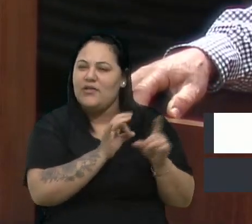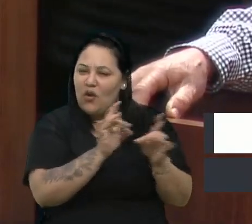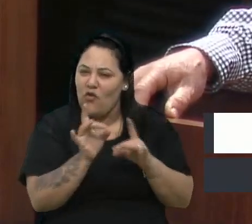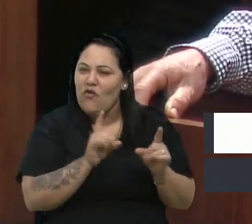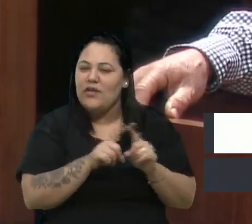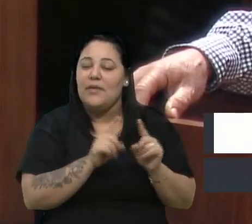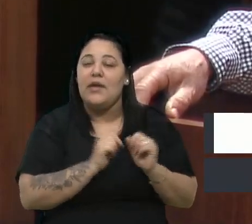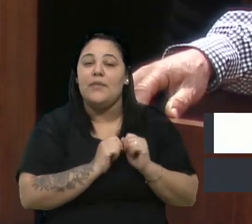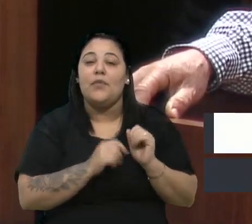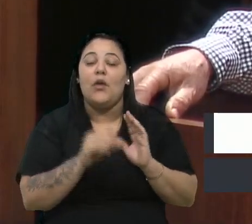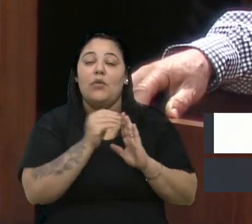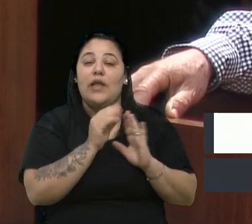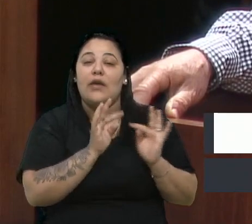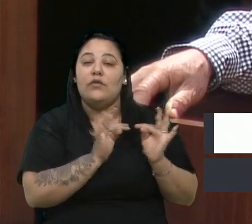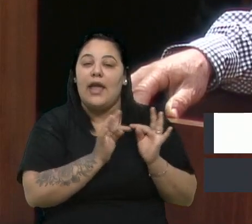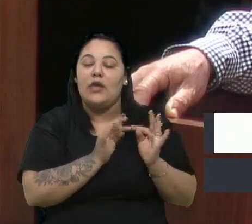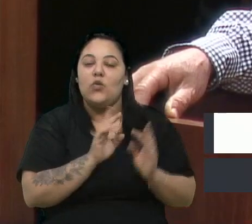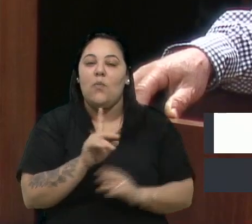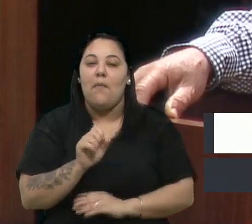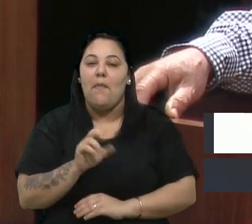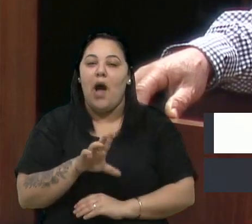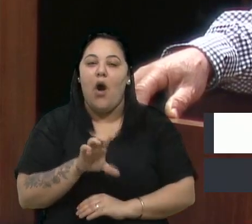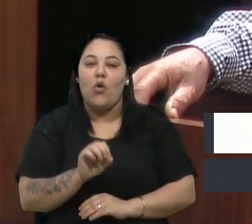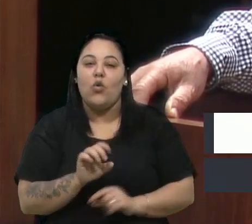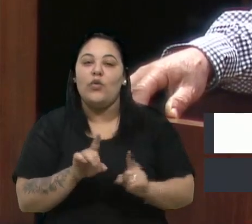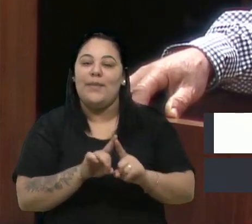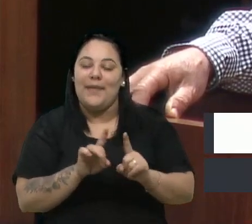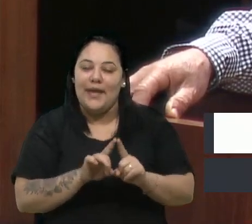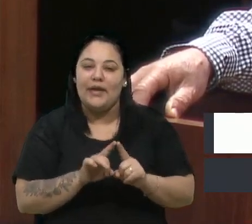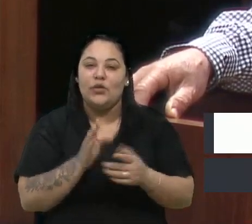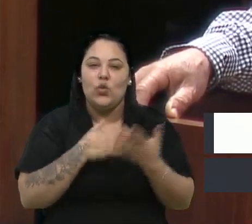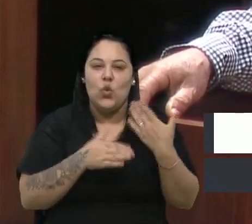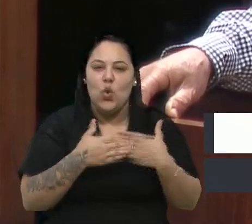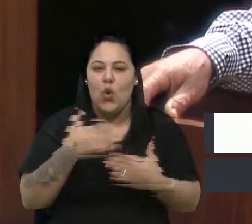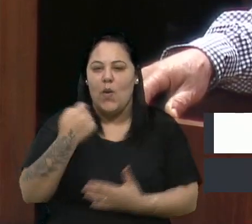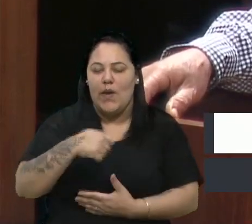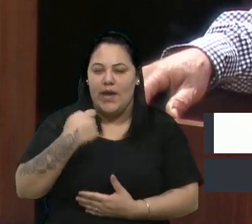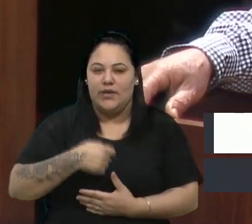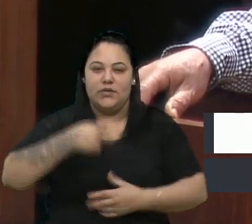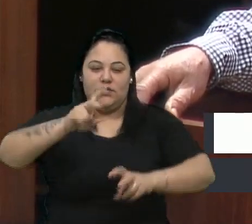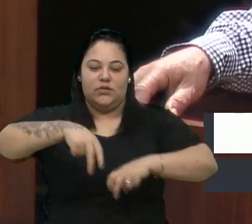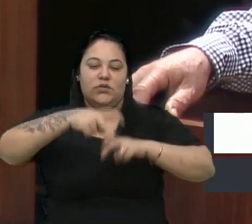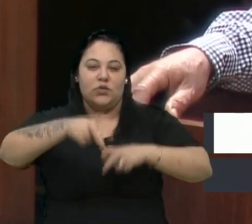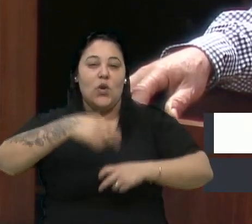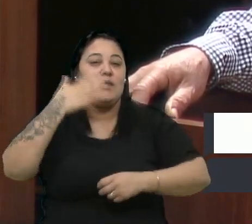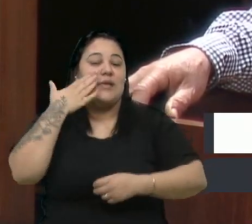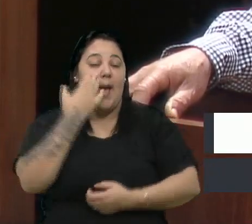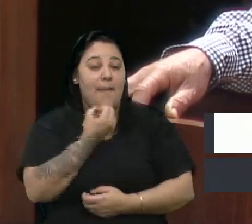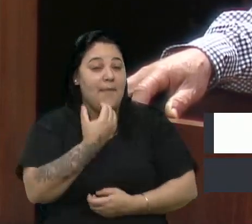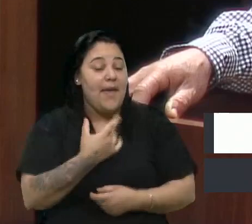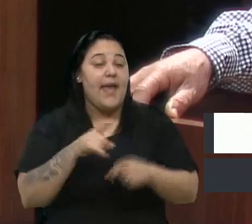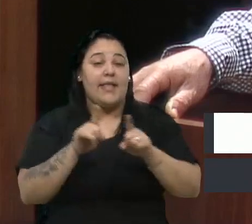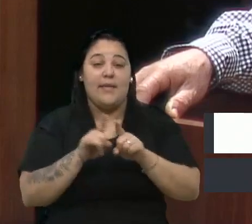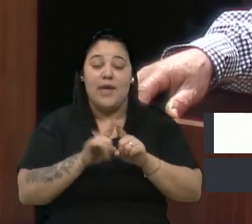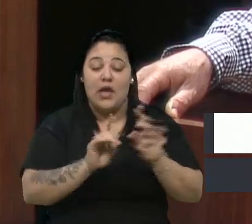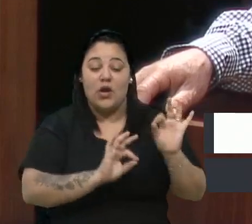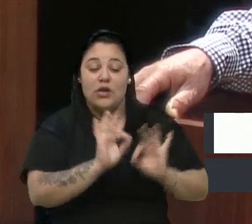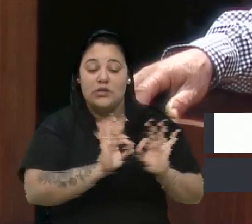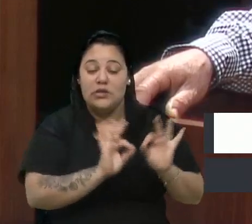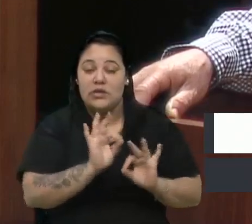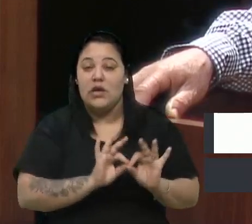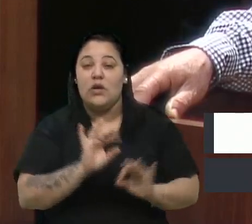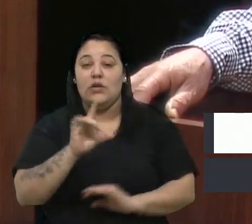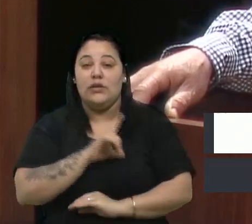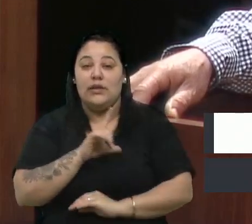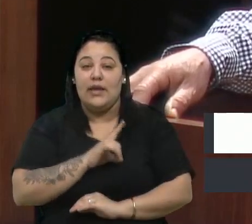colocado ali o técnico Paulo, enfim, aquilo que precisa, o agricultor sabe muito bem de preparação.